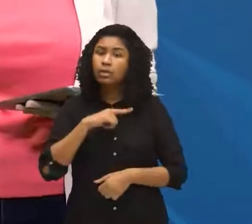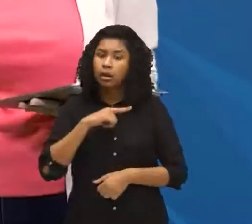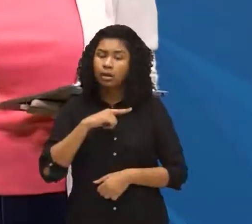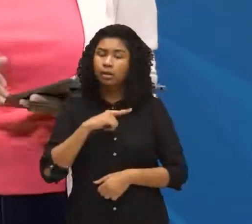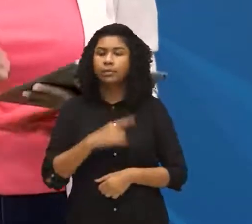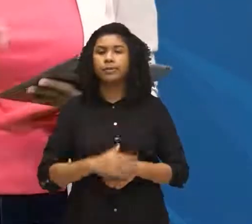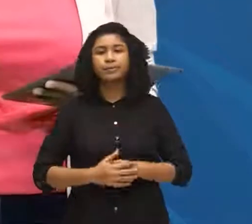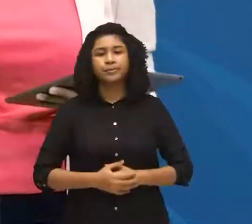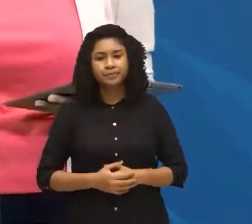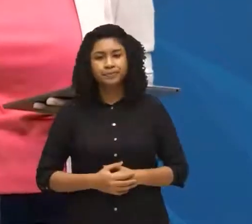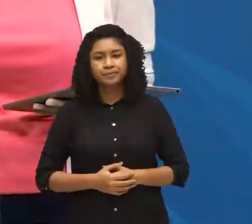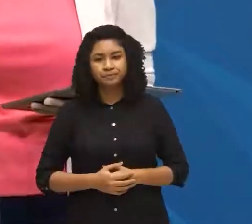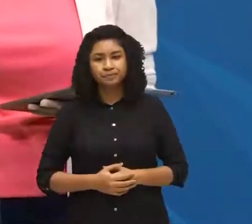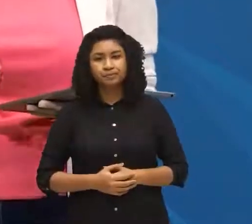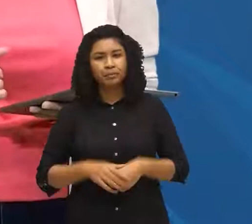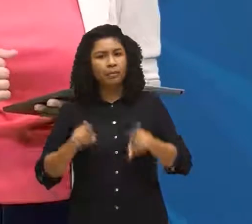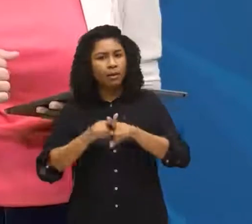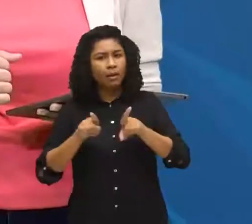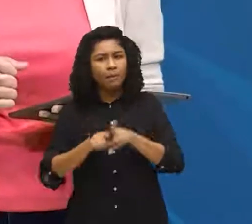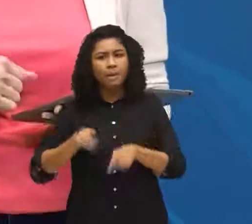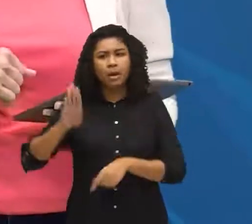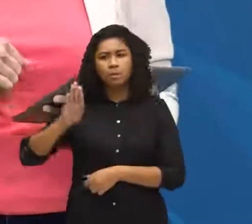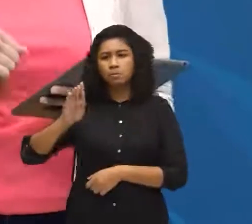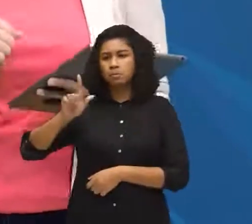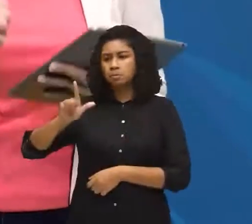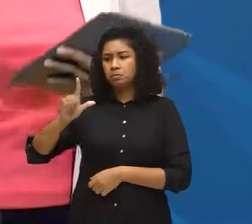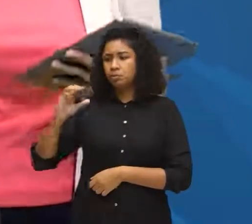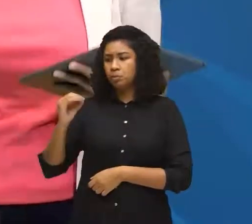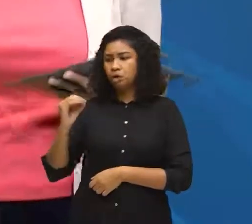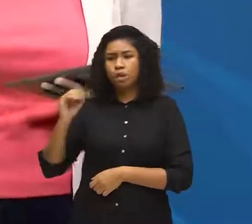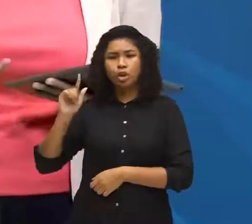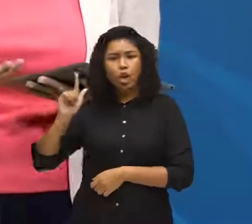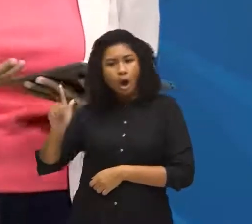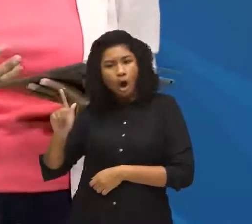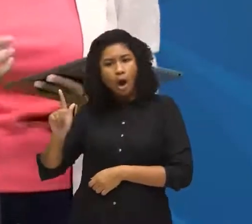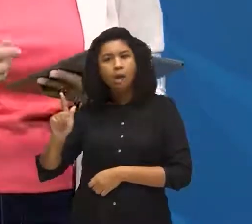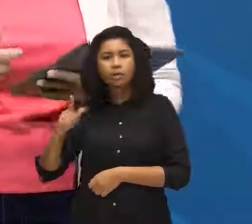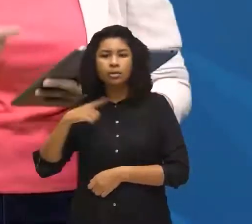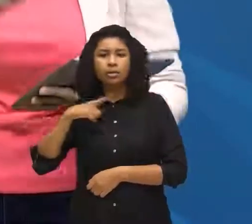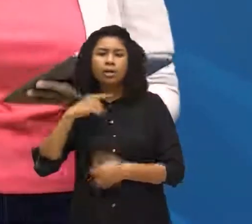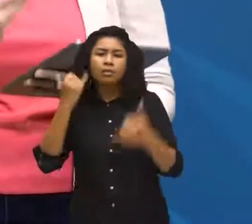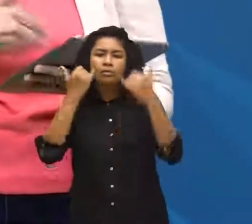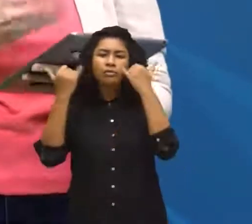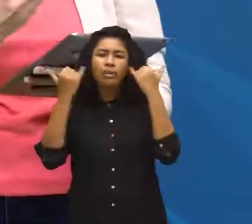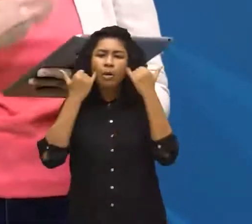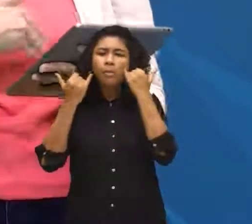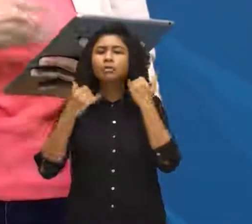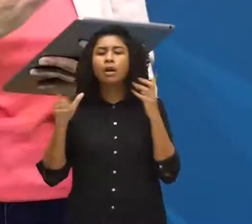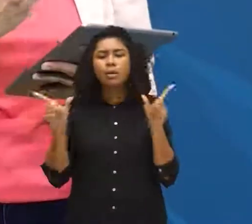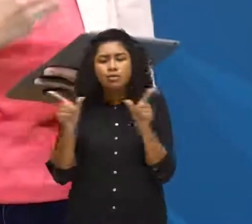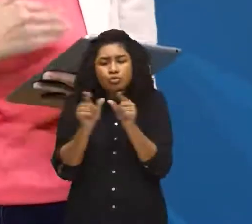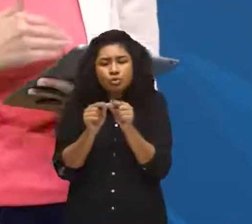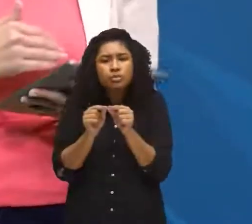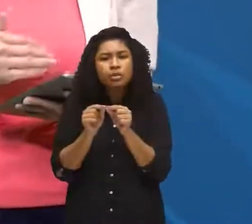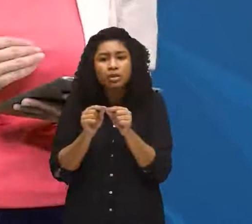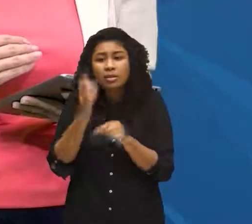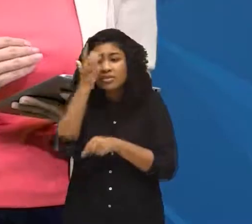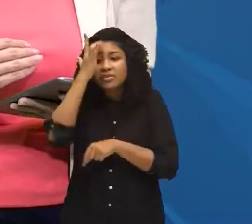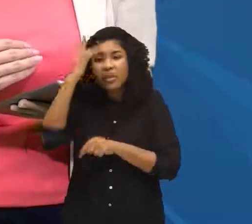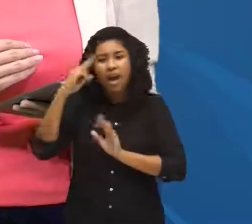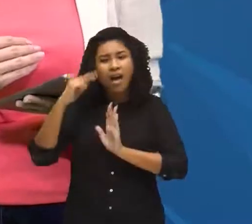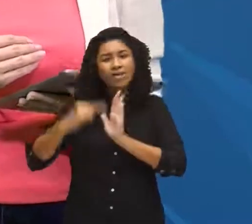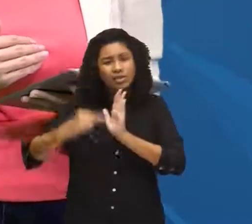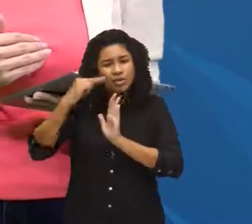compartilhar. Muitos blogs, né, trazem aí mensagens mais resumidas, né, muito mais fácil da gente ler na correria do